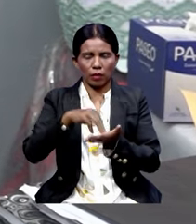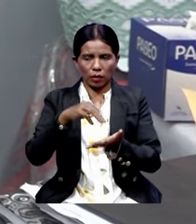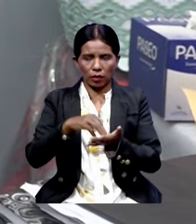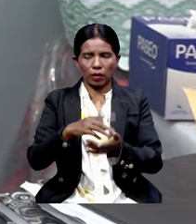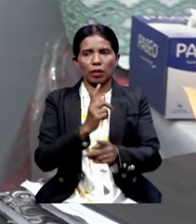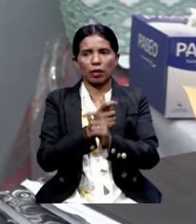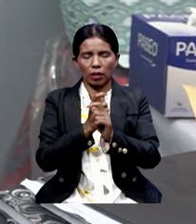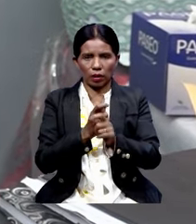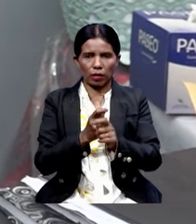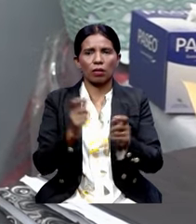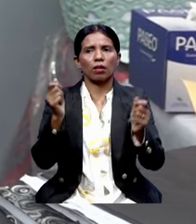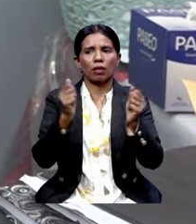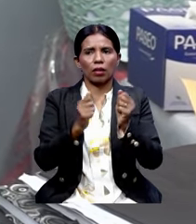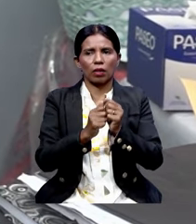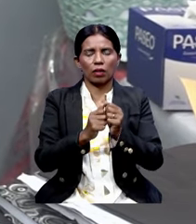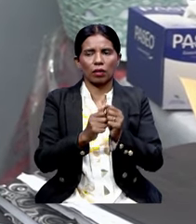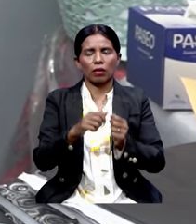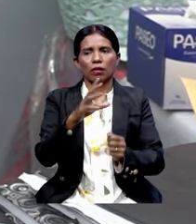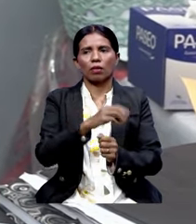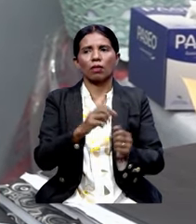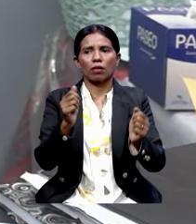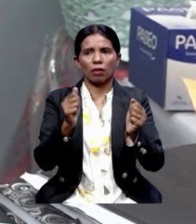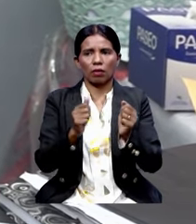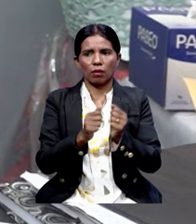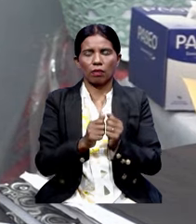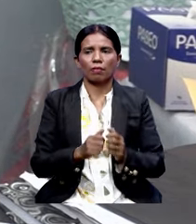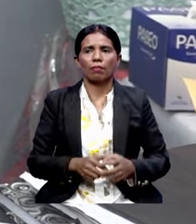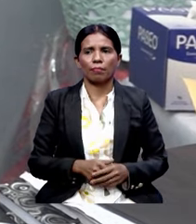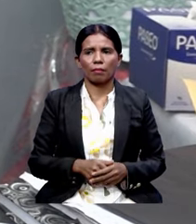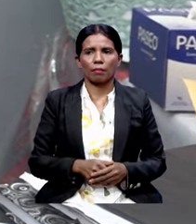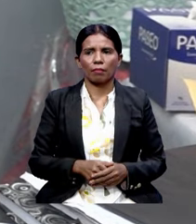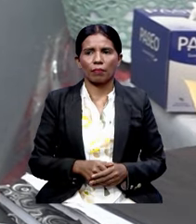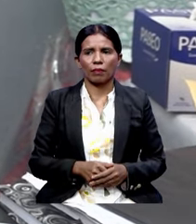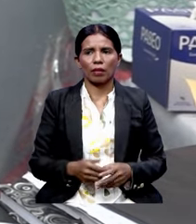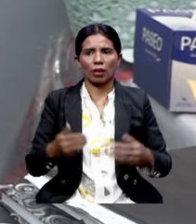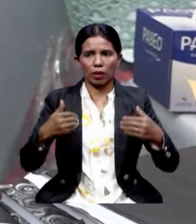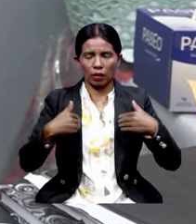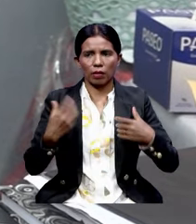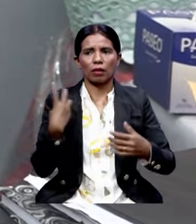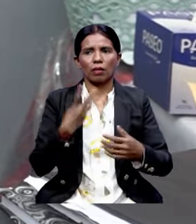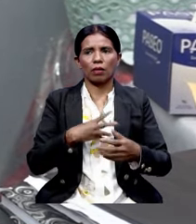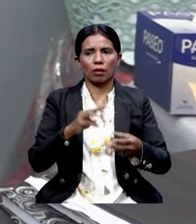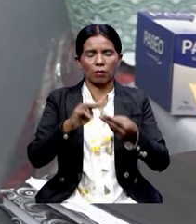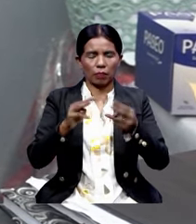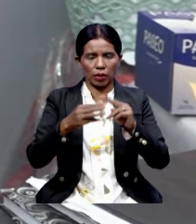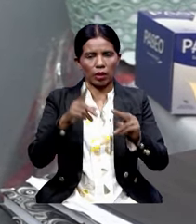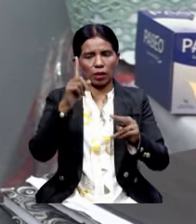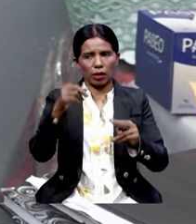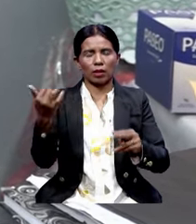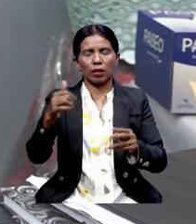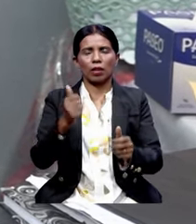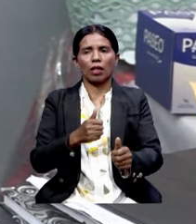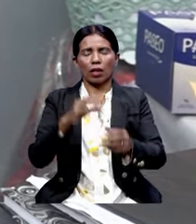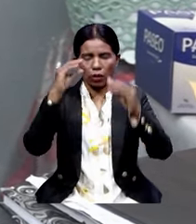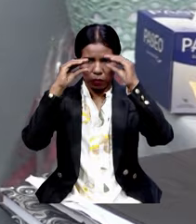tetu ho belusia ho ida nebe mak ia dadak ni mak sura ho matematik ida de. Ne mak sura perinci nebe